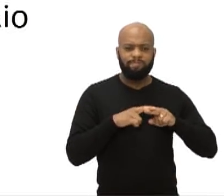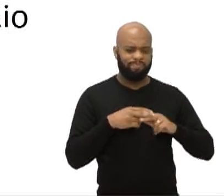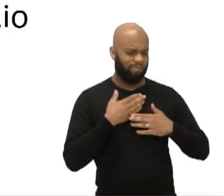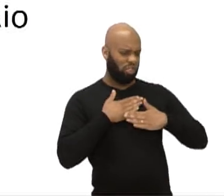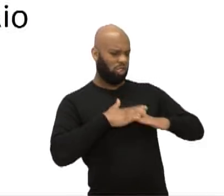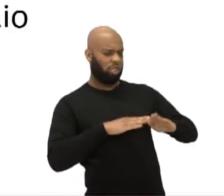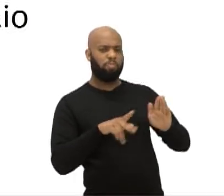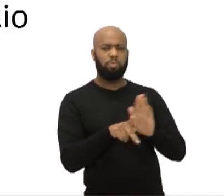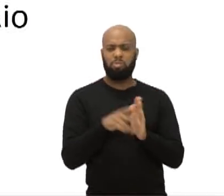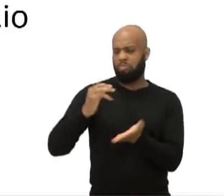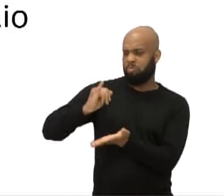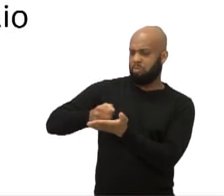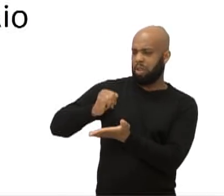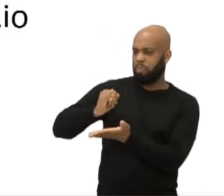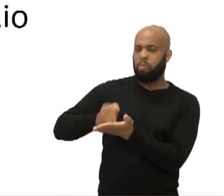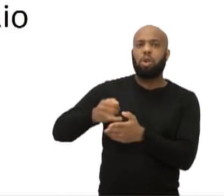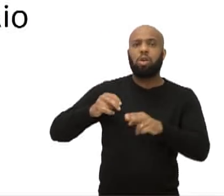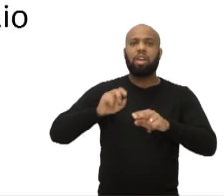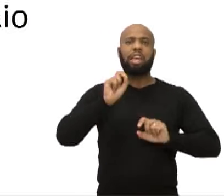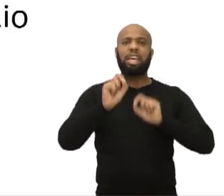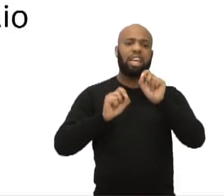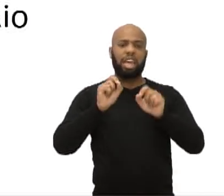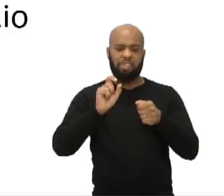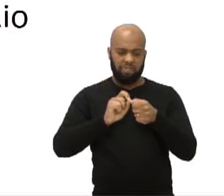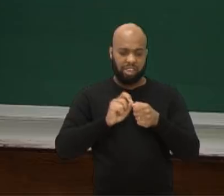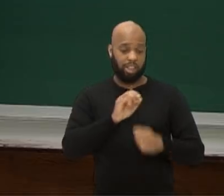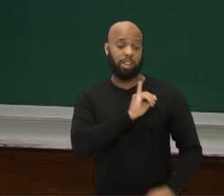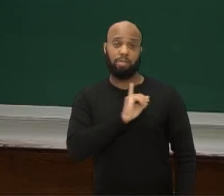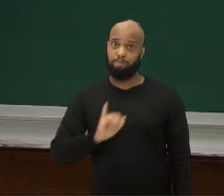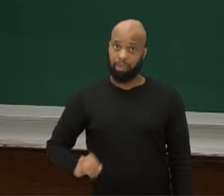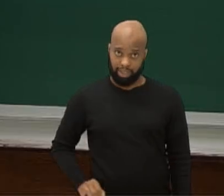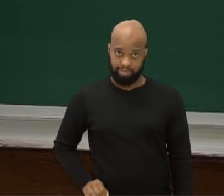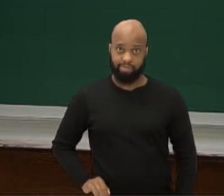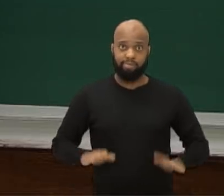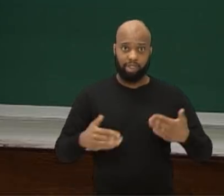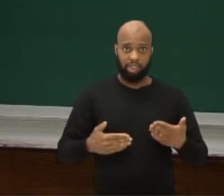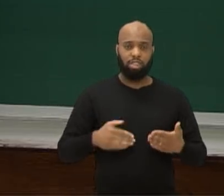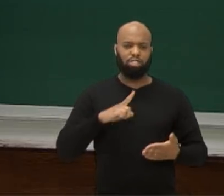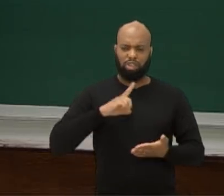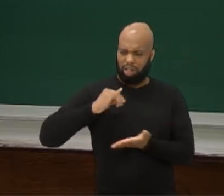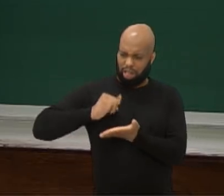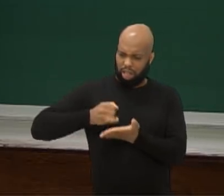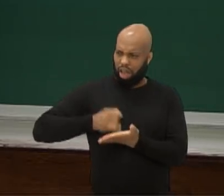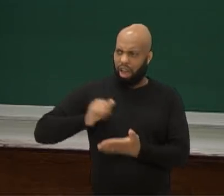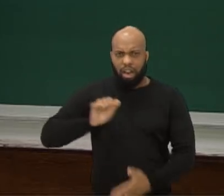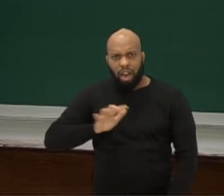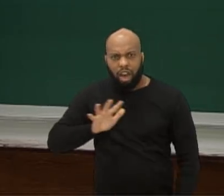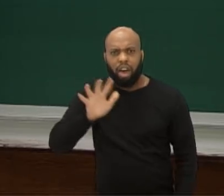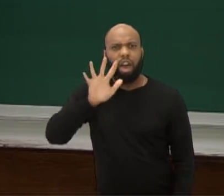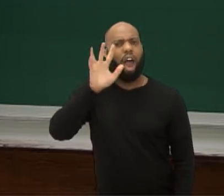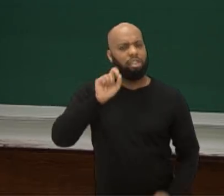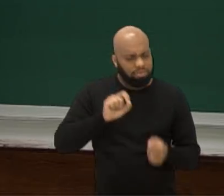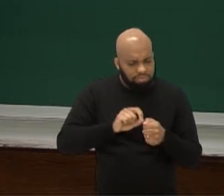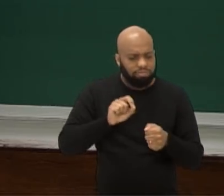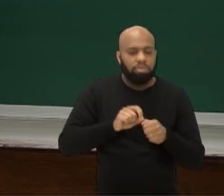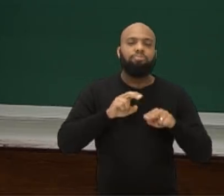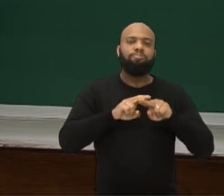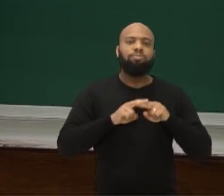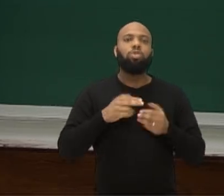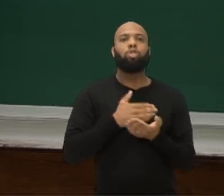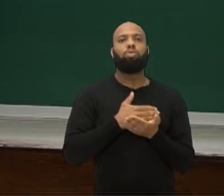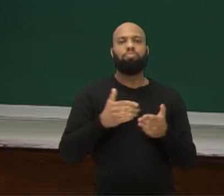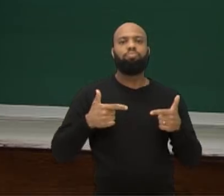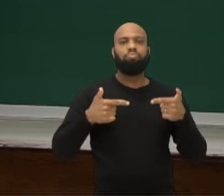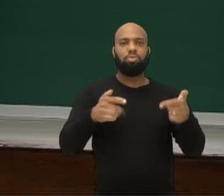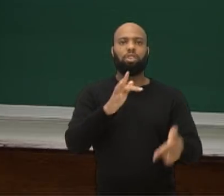os impostos estabelecidos pelo Império. Então, imposto elevado, imposto tornava o produto caro. Por isso que